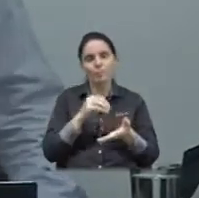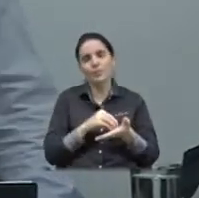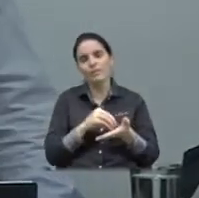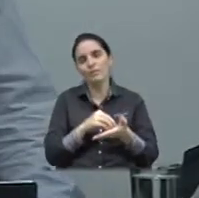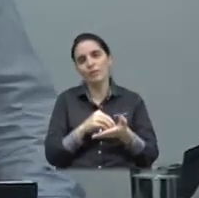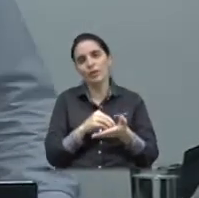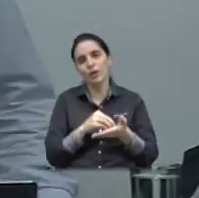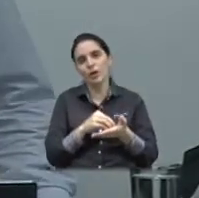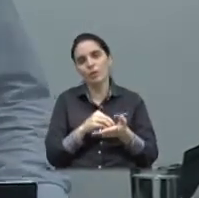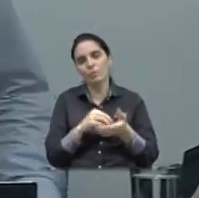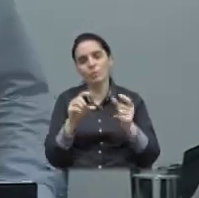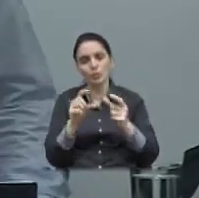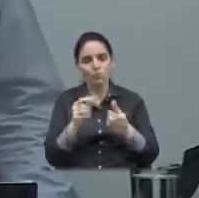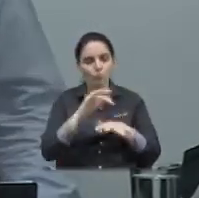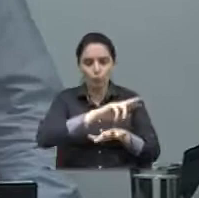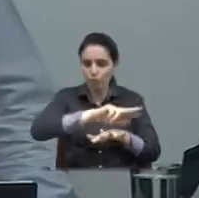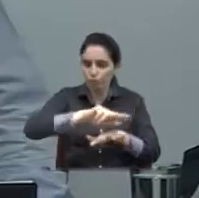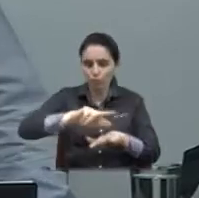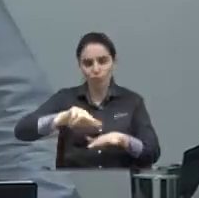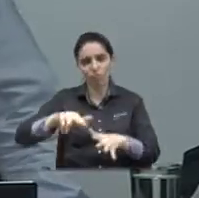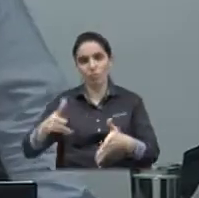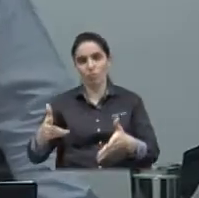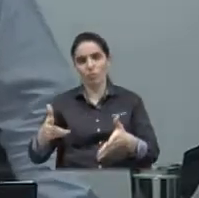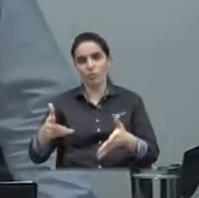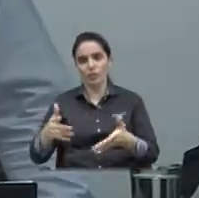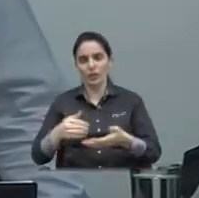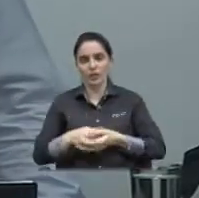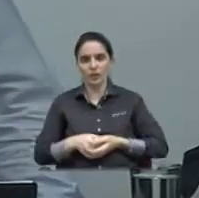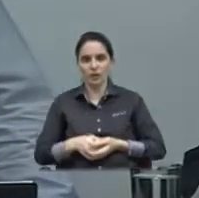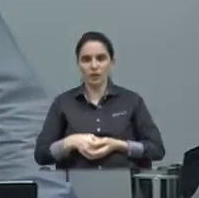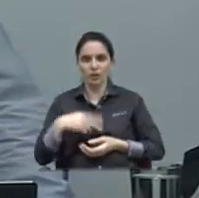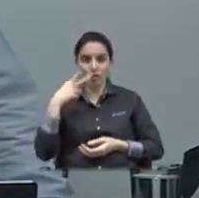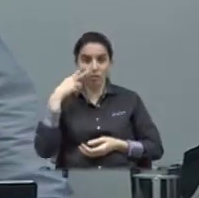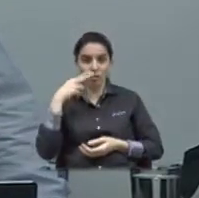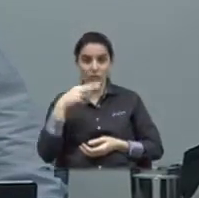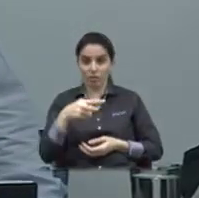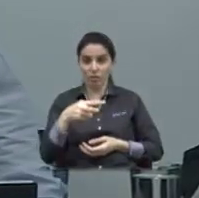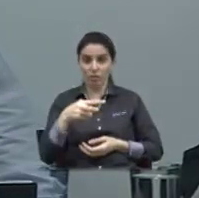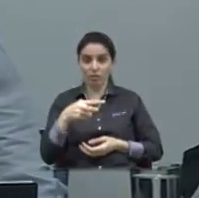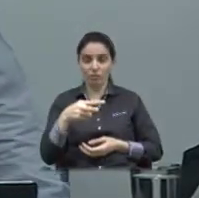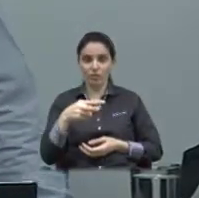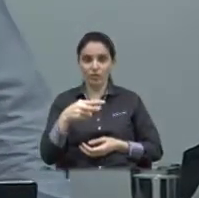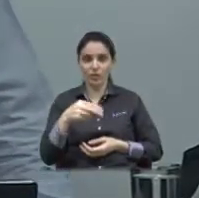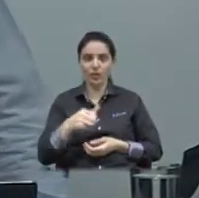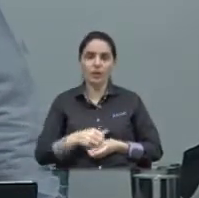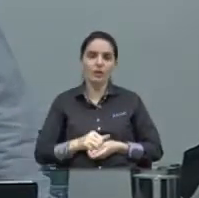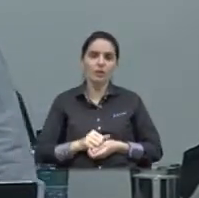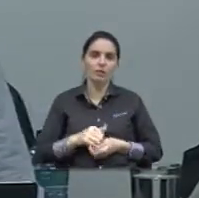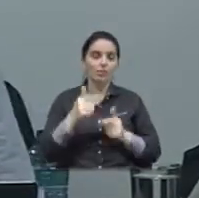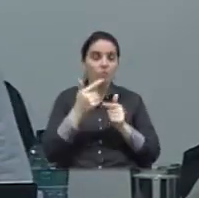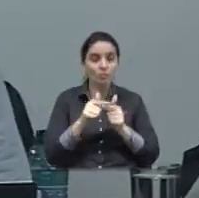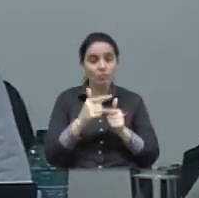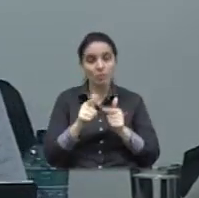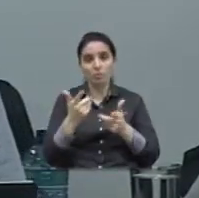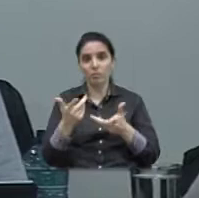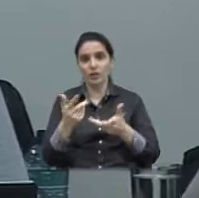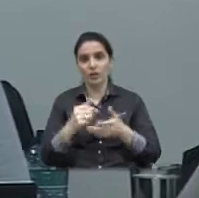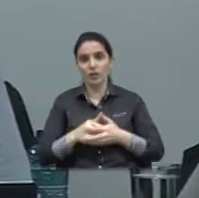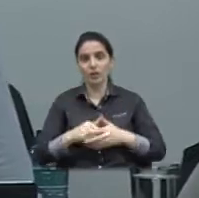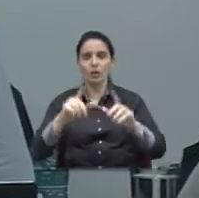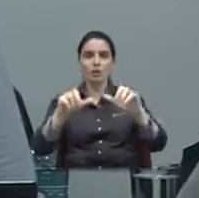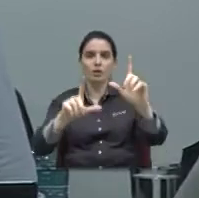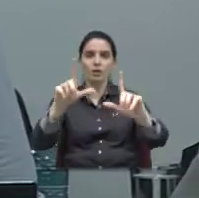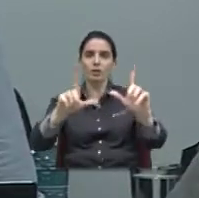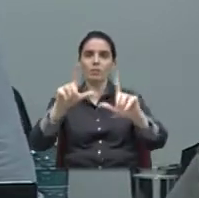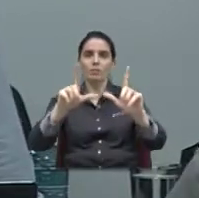não ficar presa. Porque a pessoa, você assiste as lacunas, você assiste na televisão, o cara